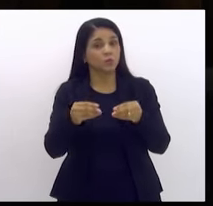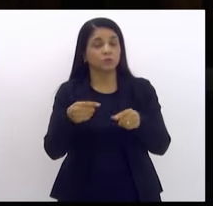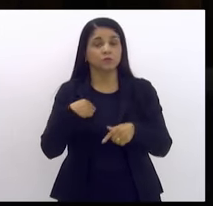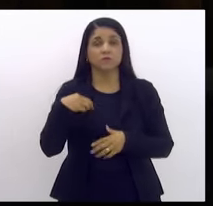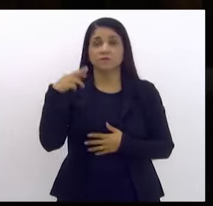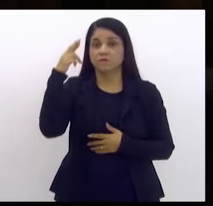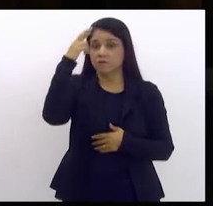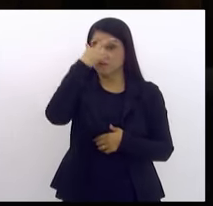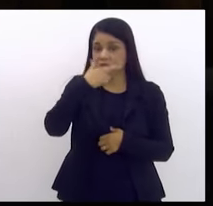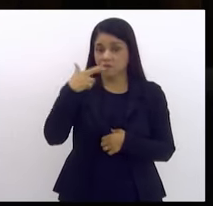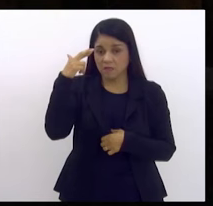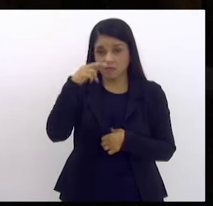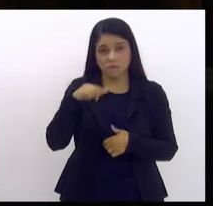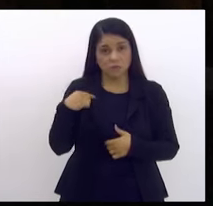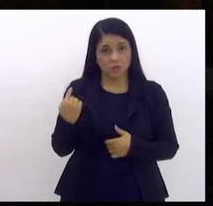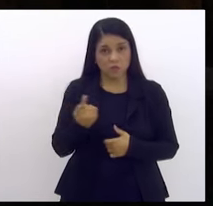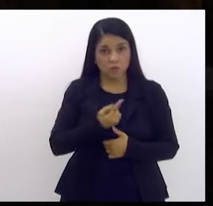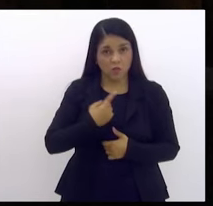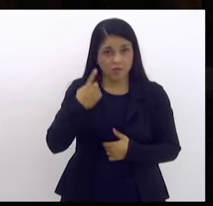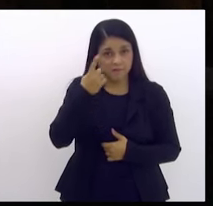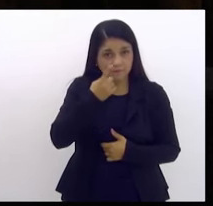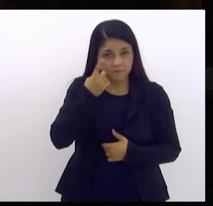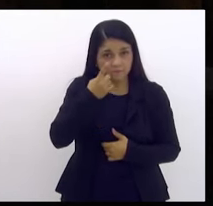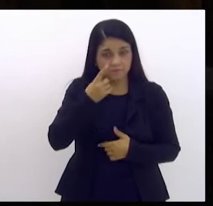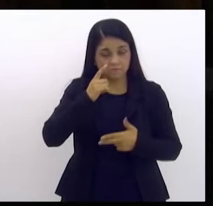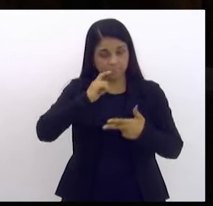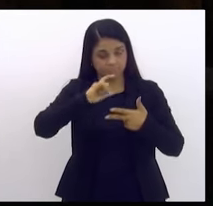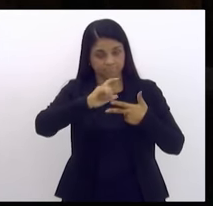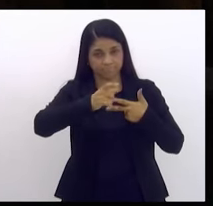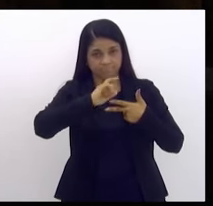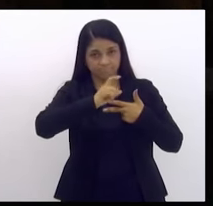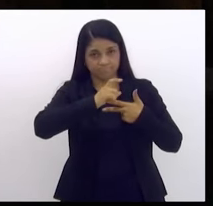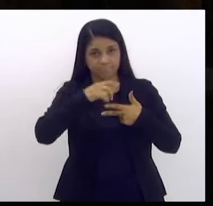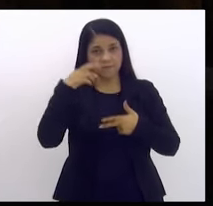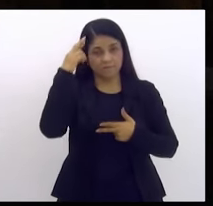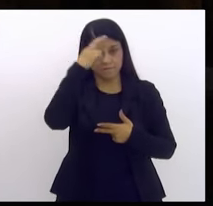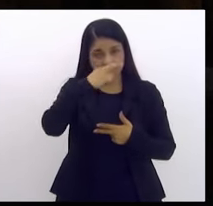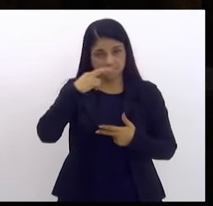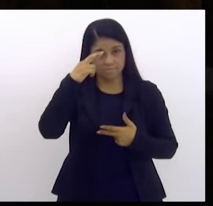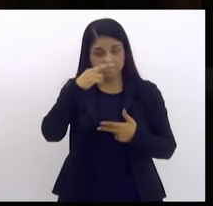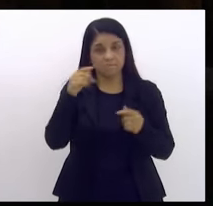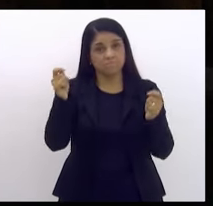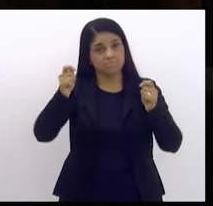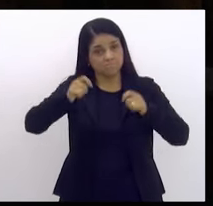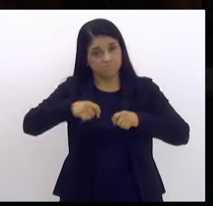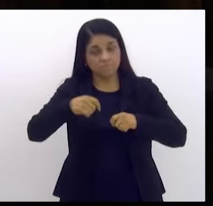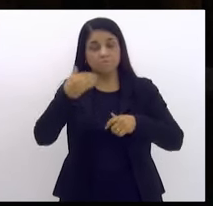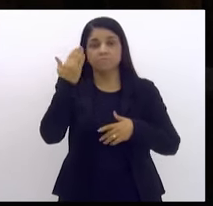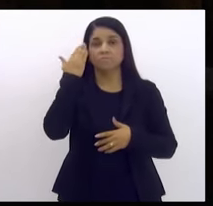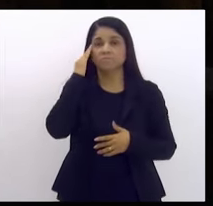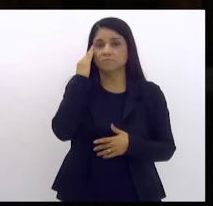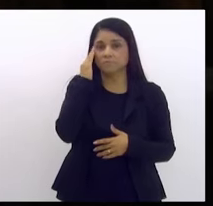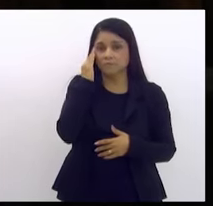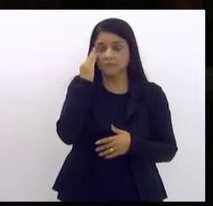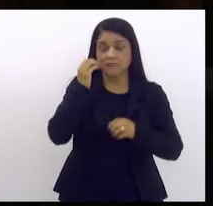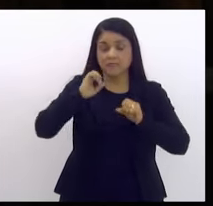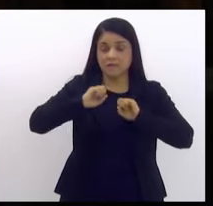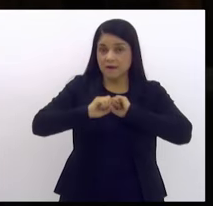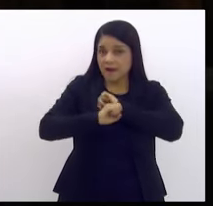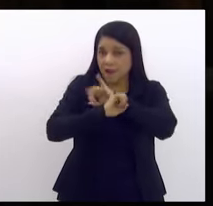nós, que fiscalizam o Poder Executivo, e de forma que nós possamos entender de forma